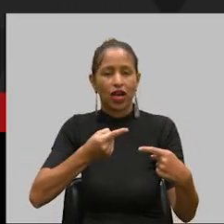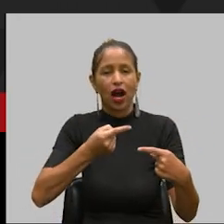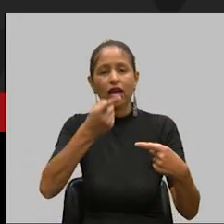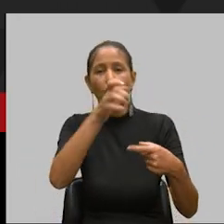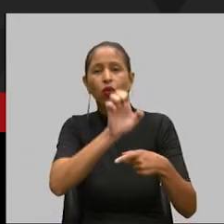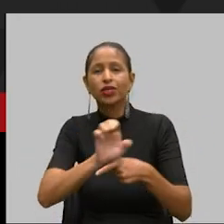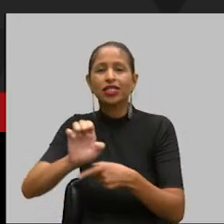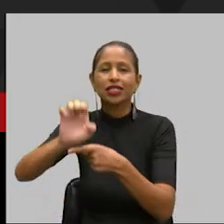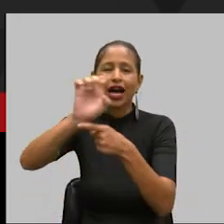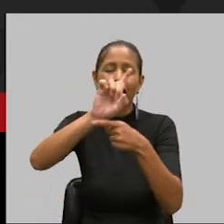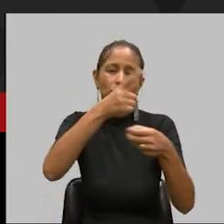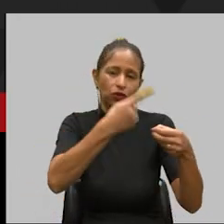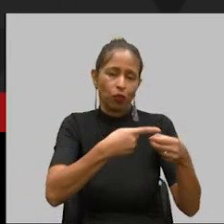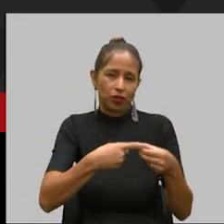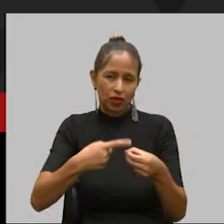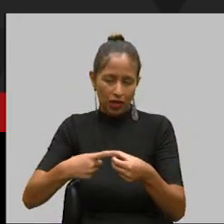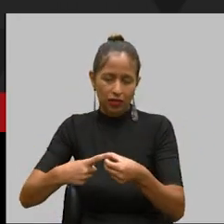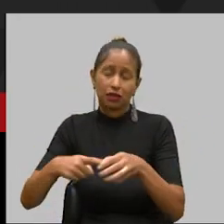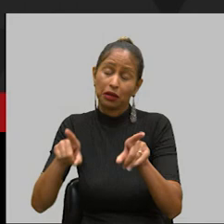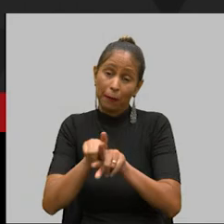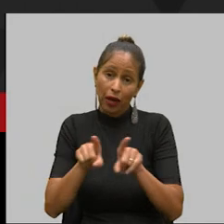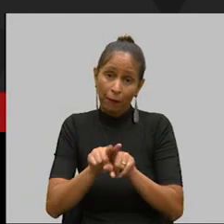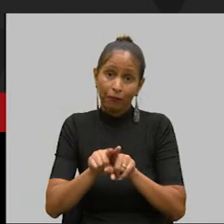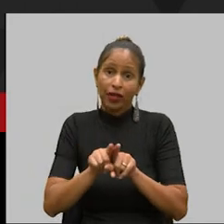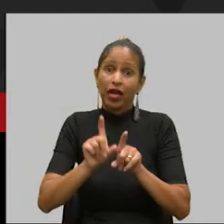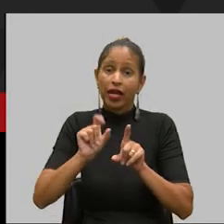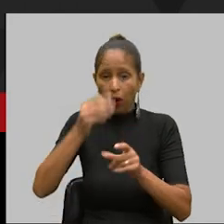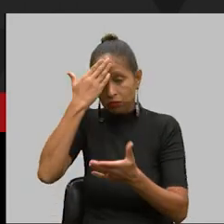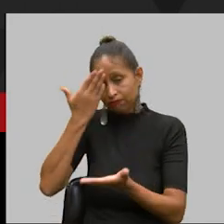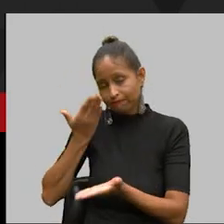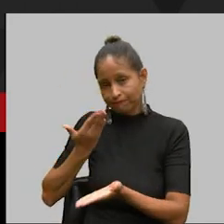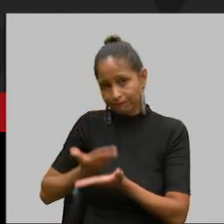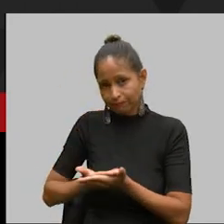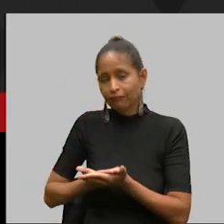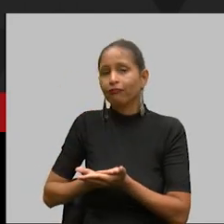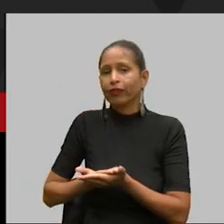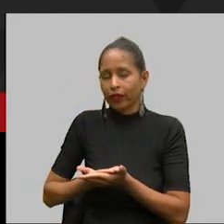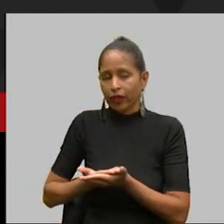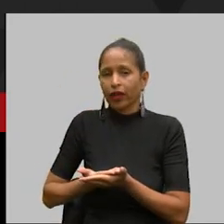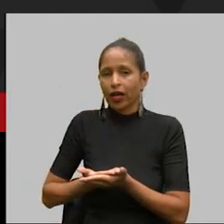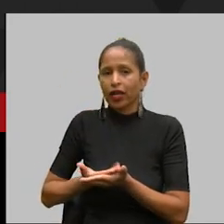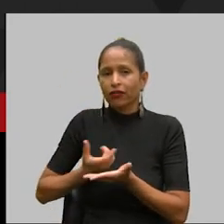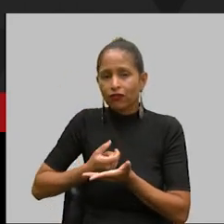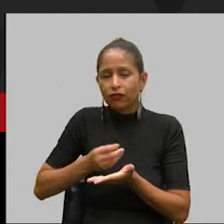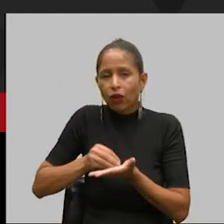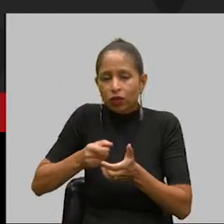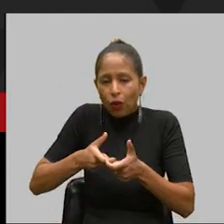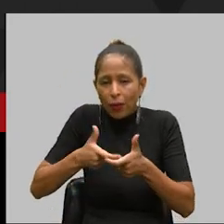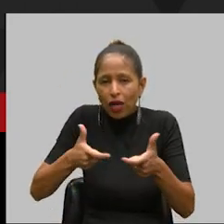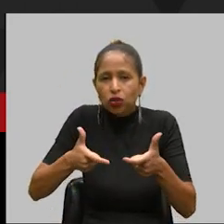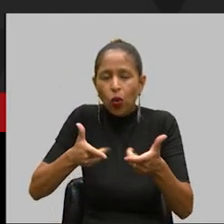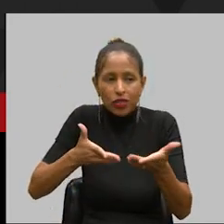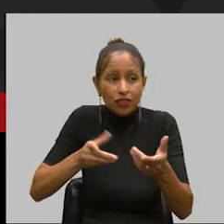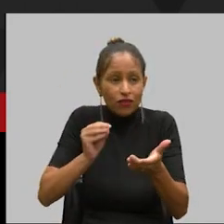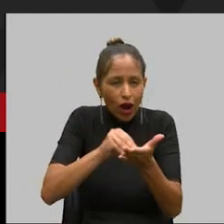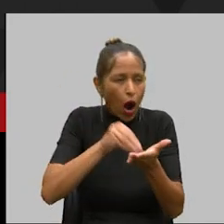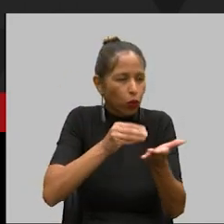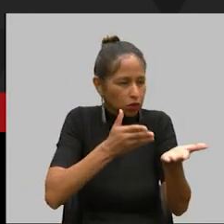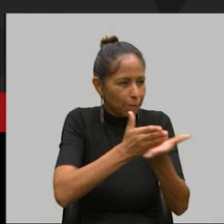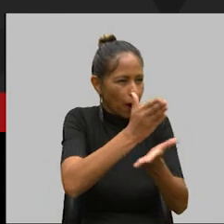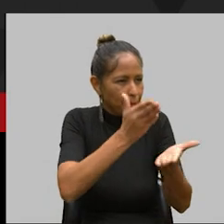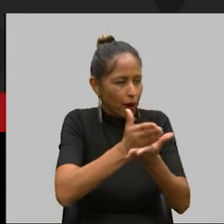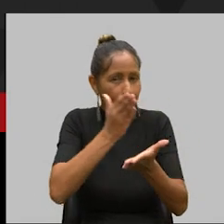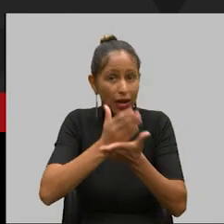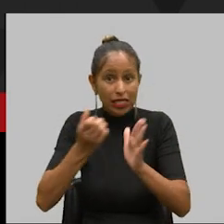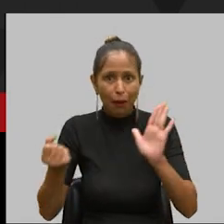e municípios e e creio que ainda há dimensões a serem avançadas a partir desse